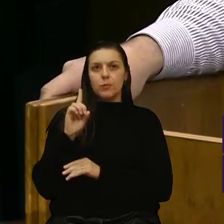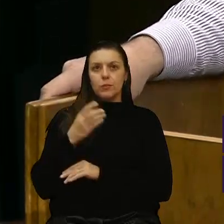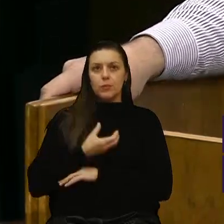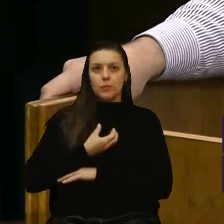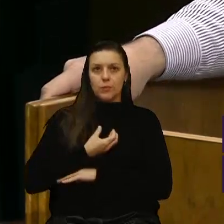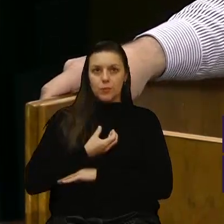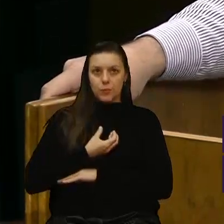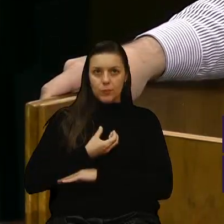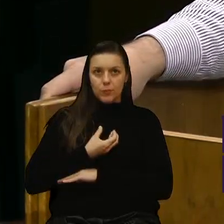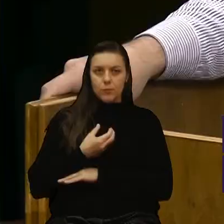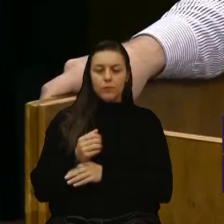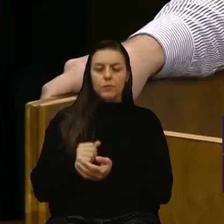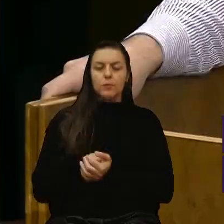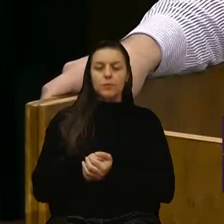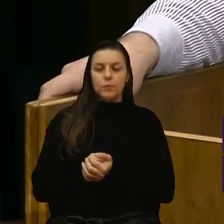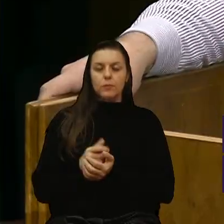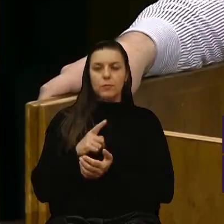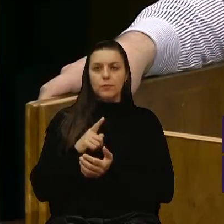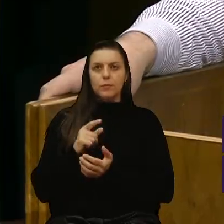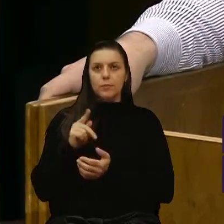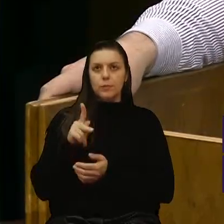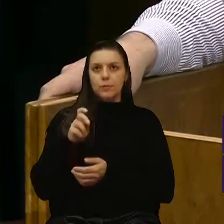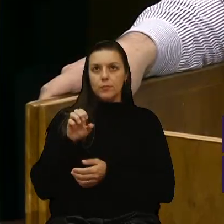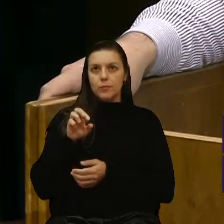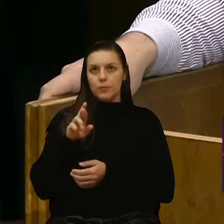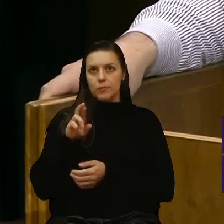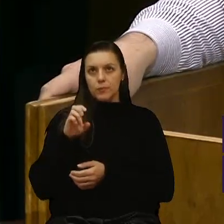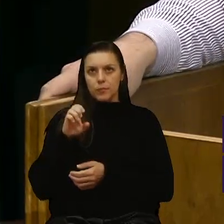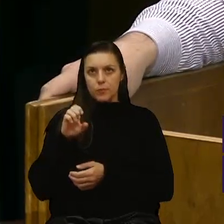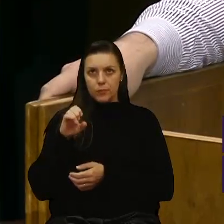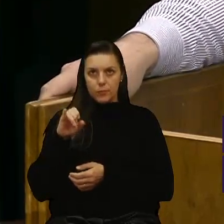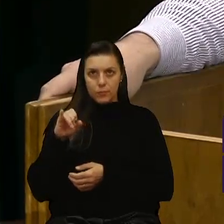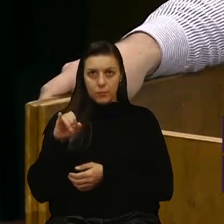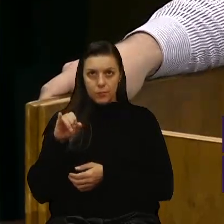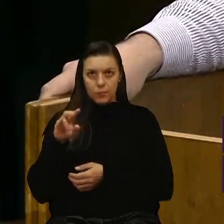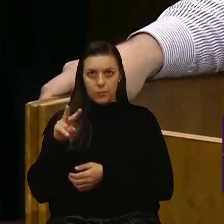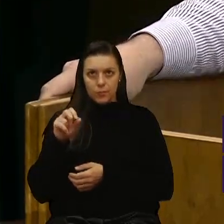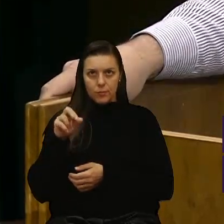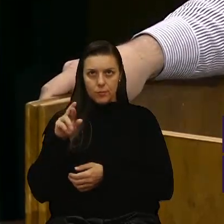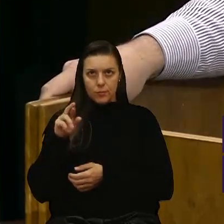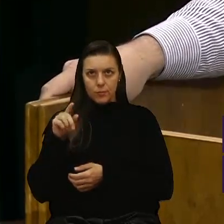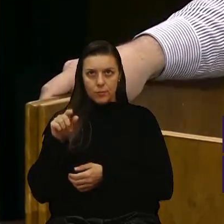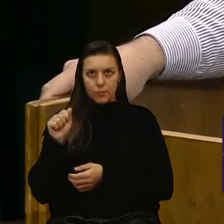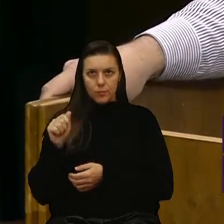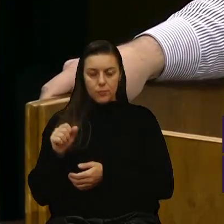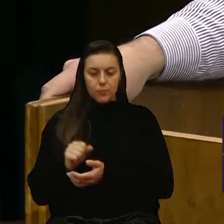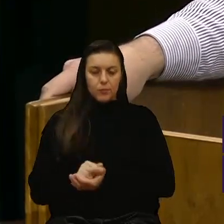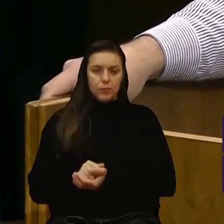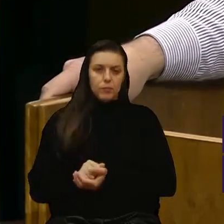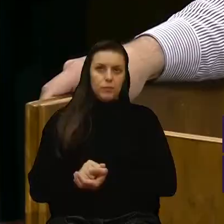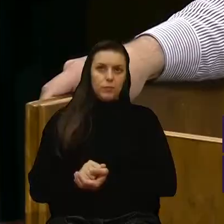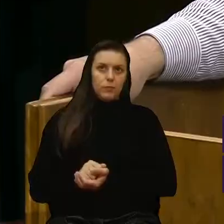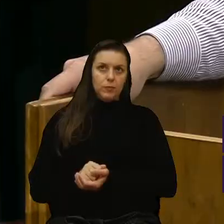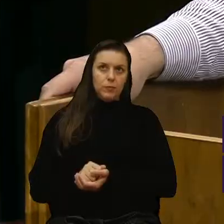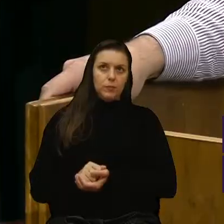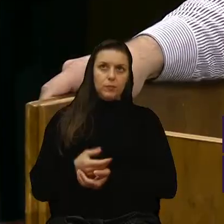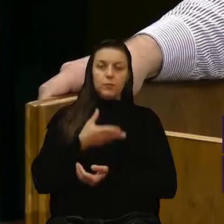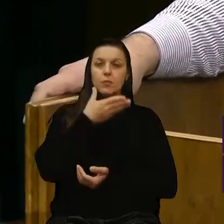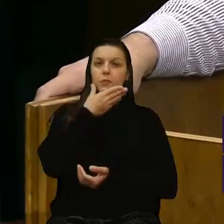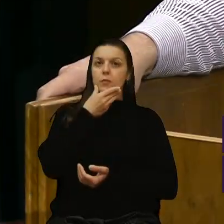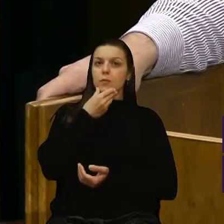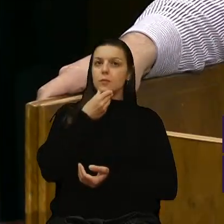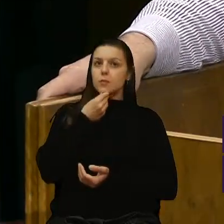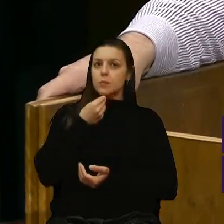comenda intitulada Percy Vargas de Abreu e Lima. Um homem público da